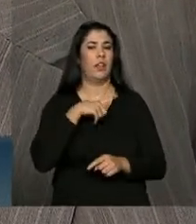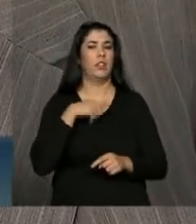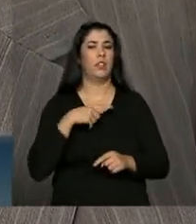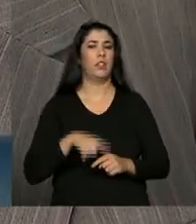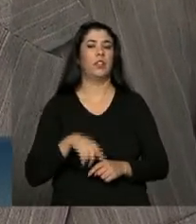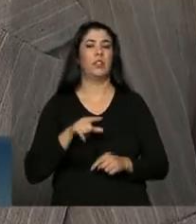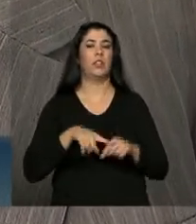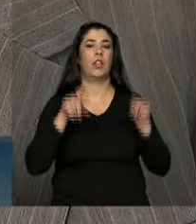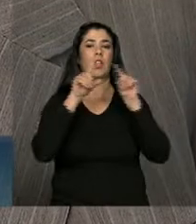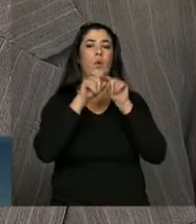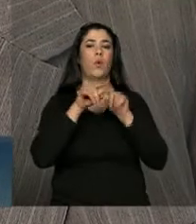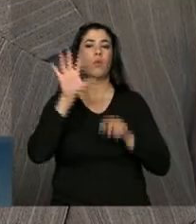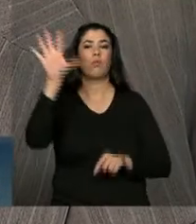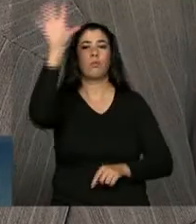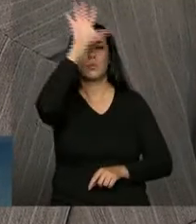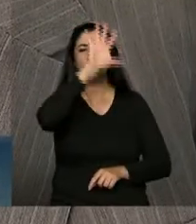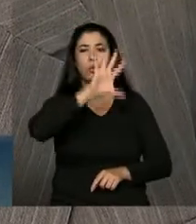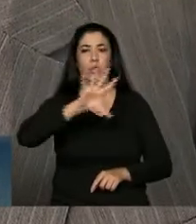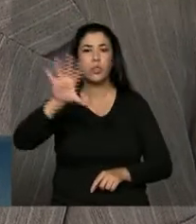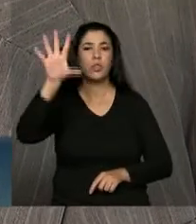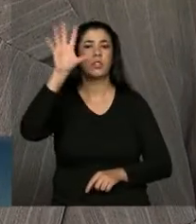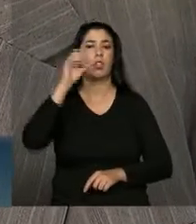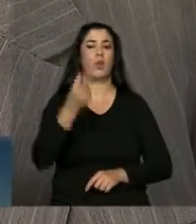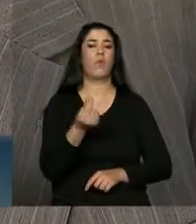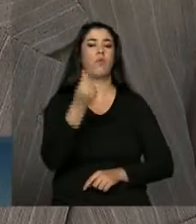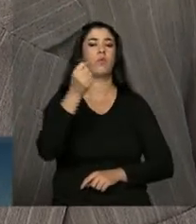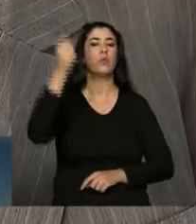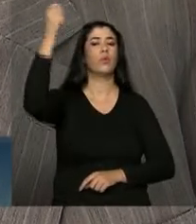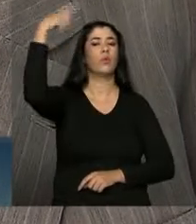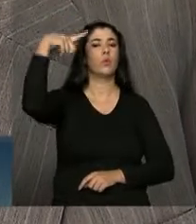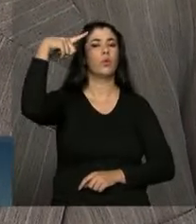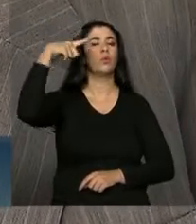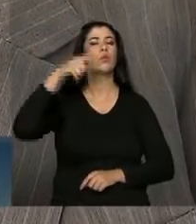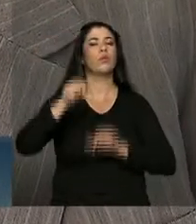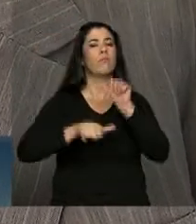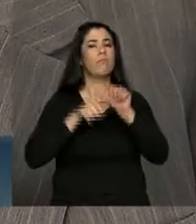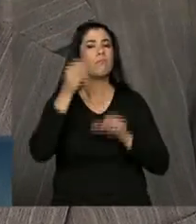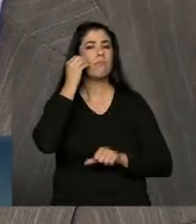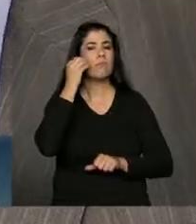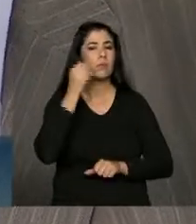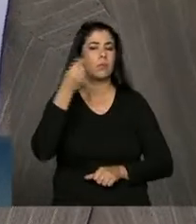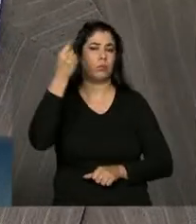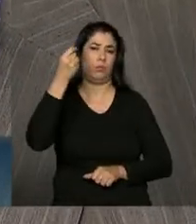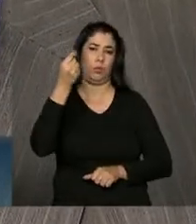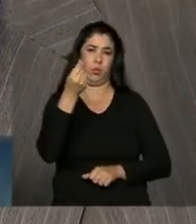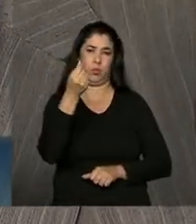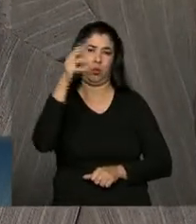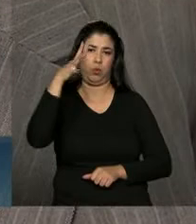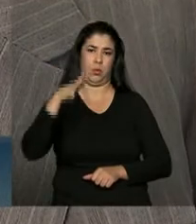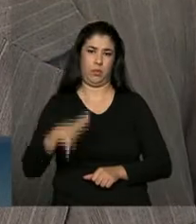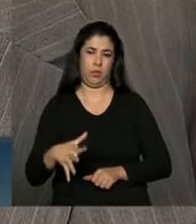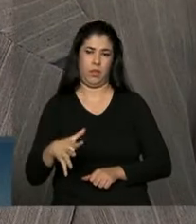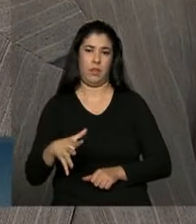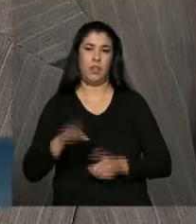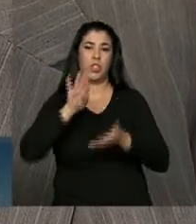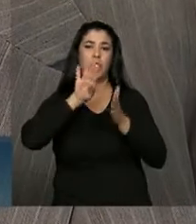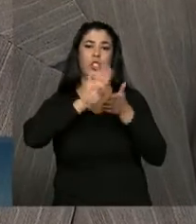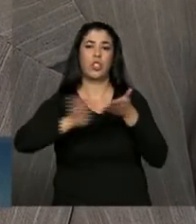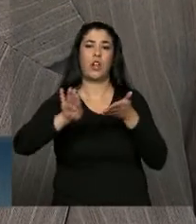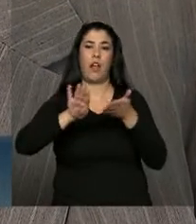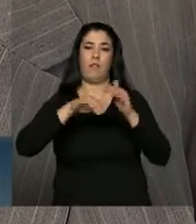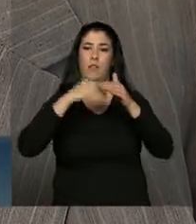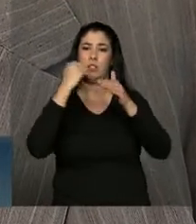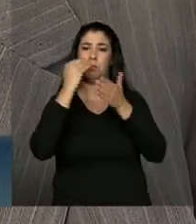solar mais barato no Brasil a segundo. Aqui nós vamos desonerar de PIS e Confins